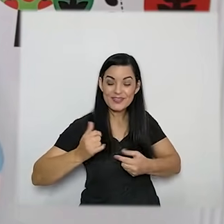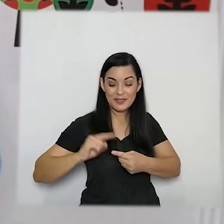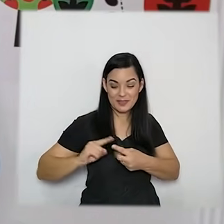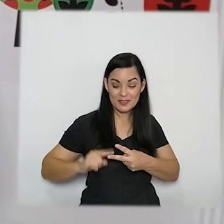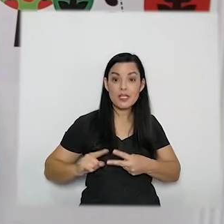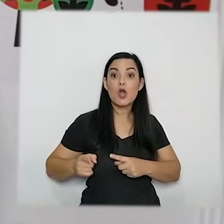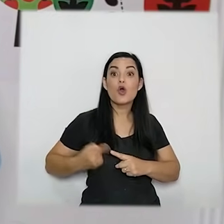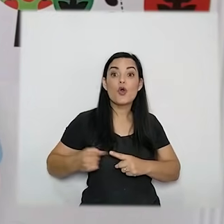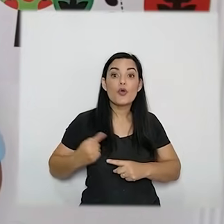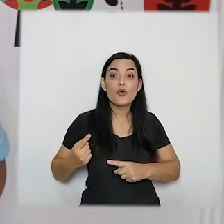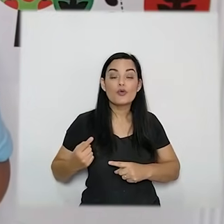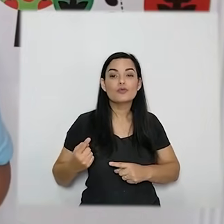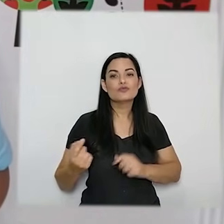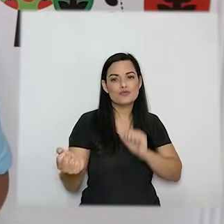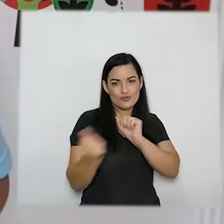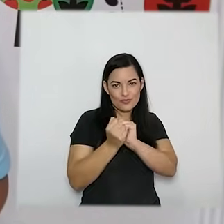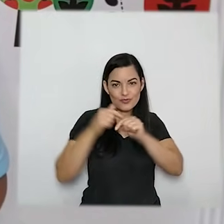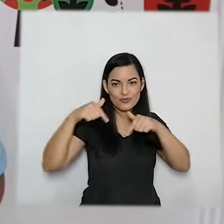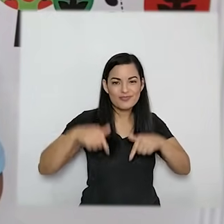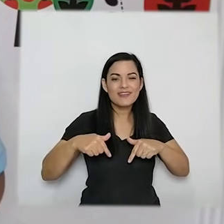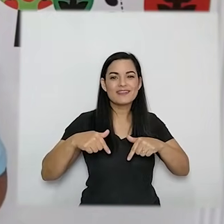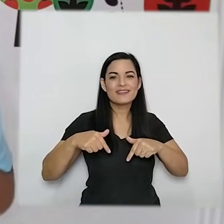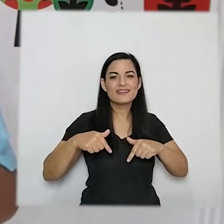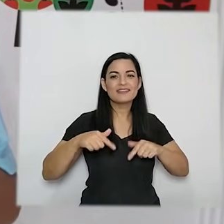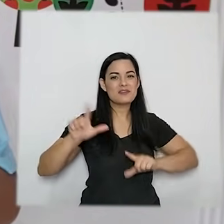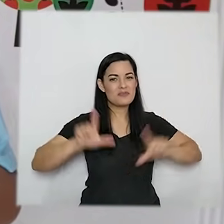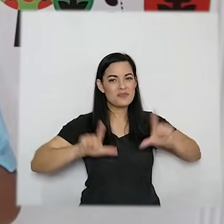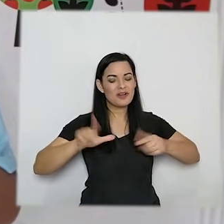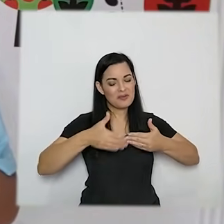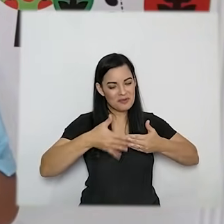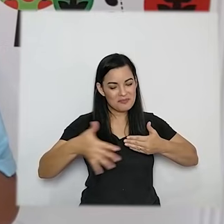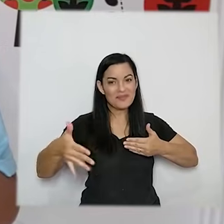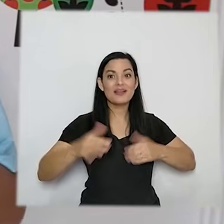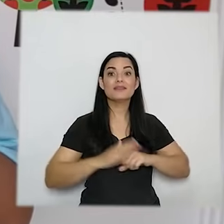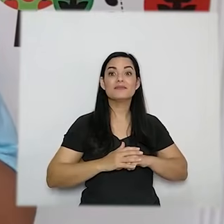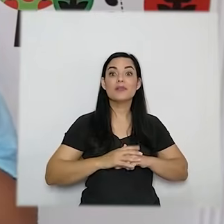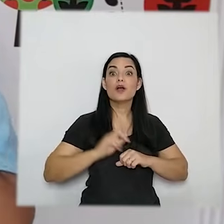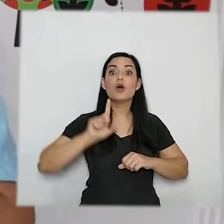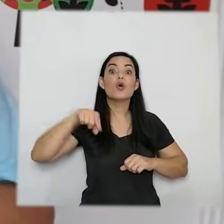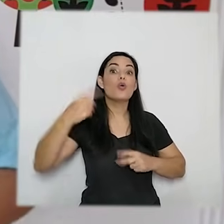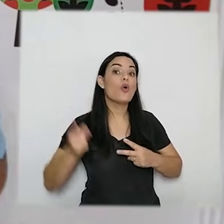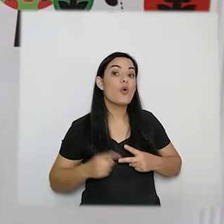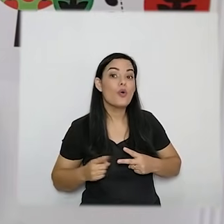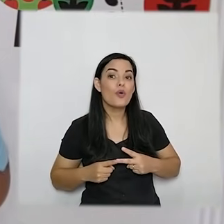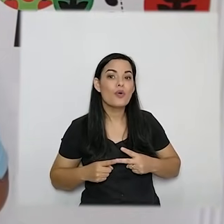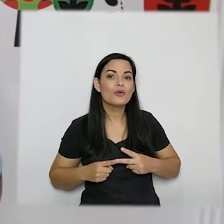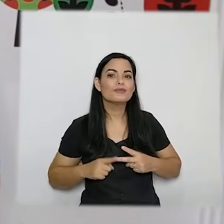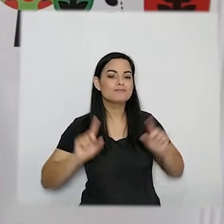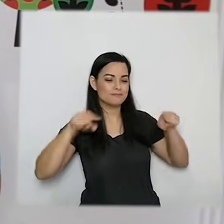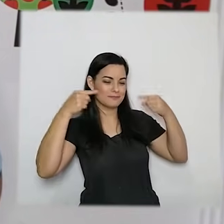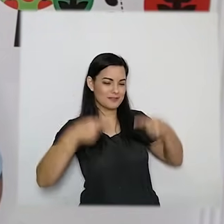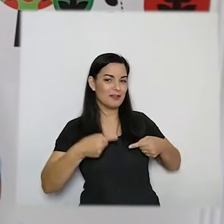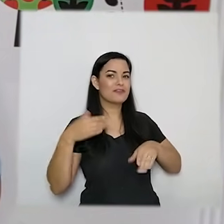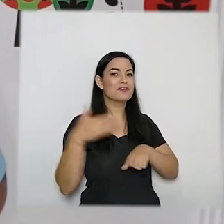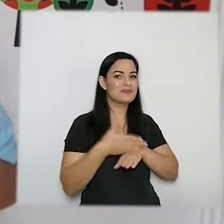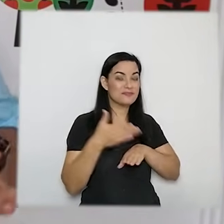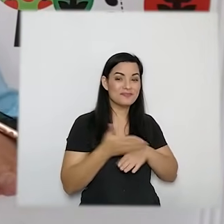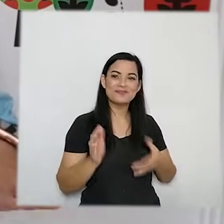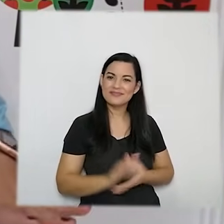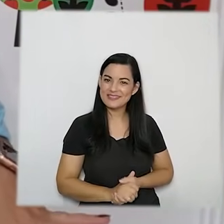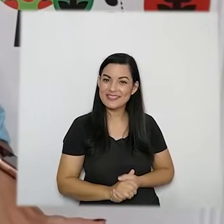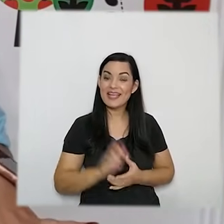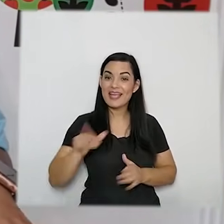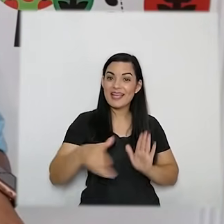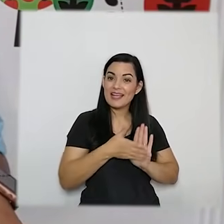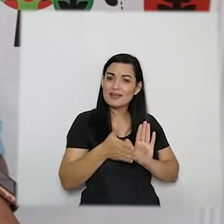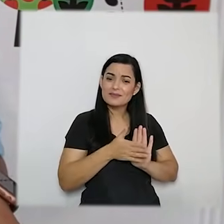deles vocês vão fazer aqui comigo durante o programa. E o outro o outro faz parte do desafio do dia. É